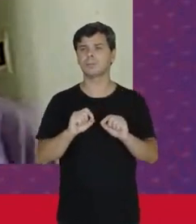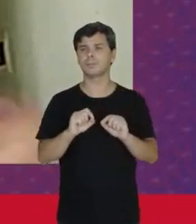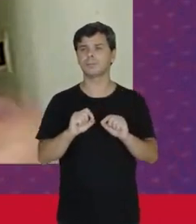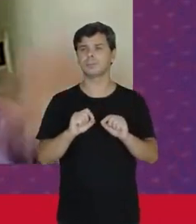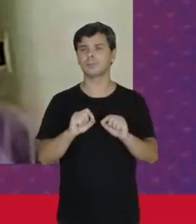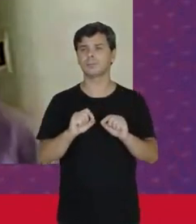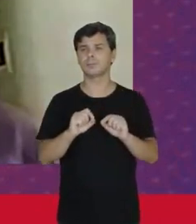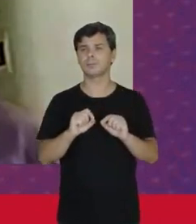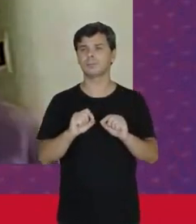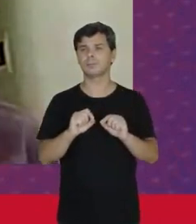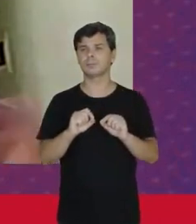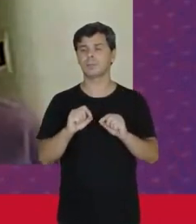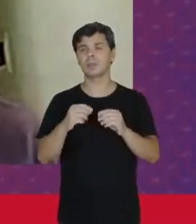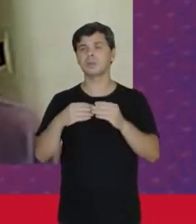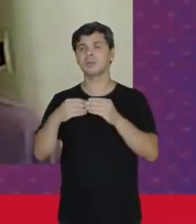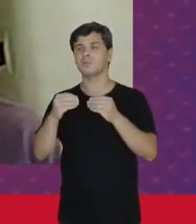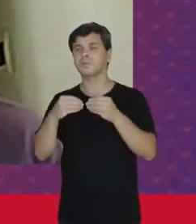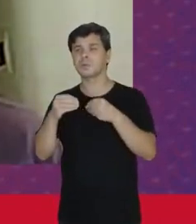essa